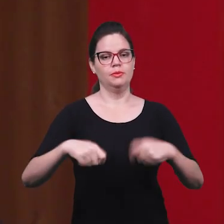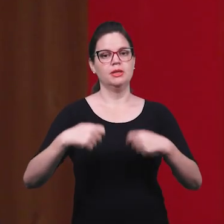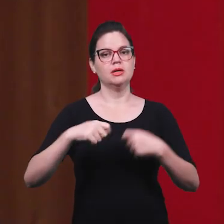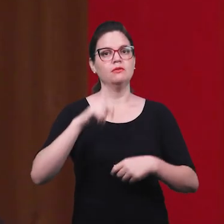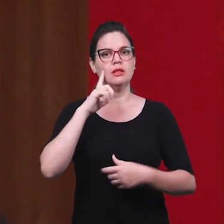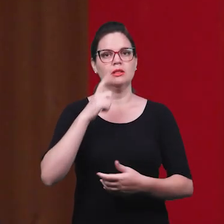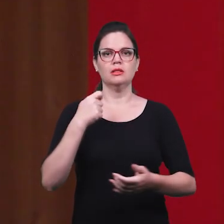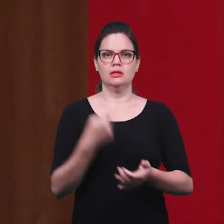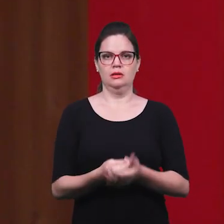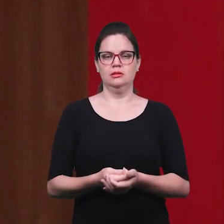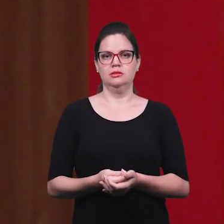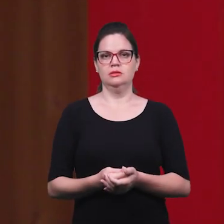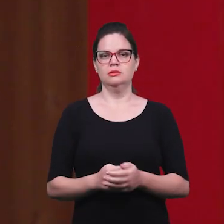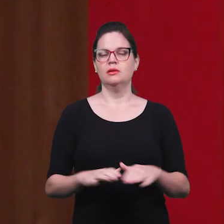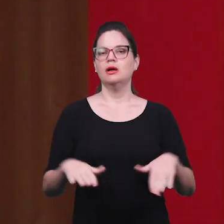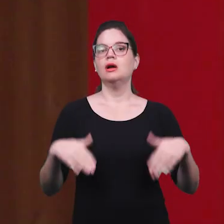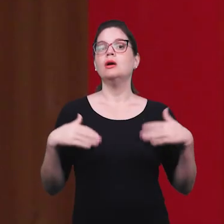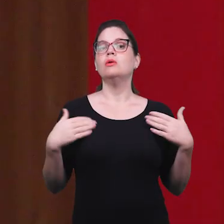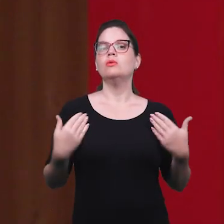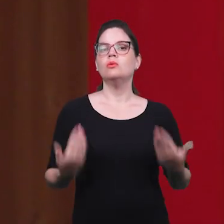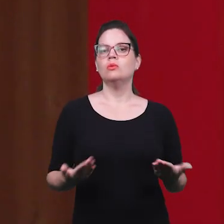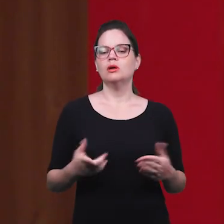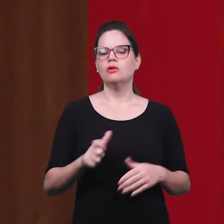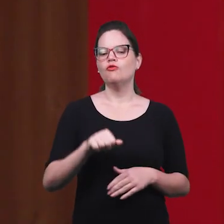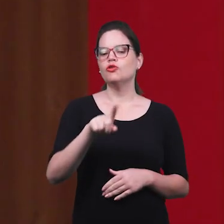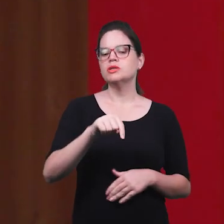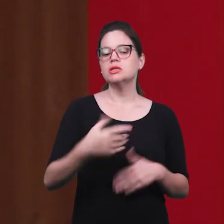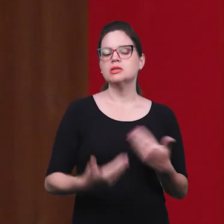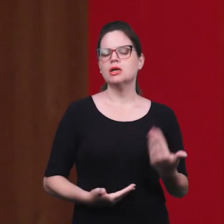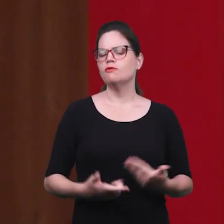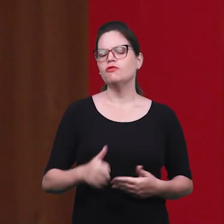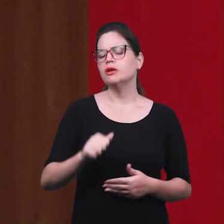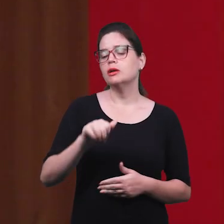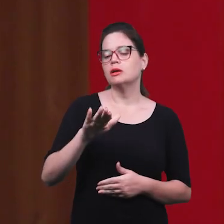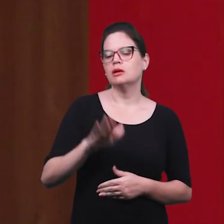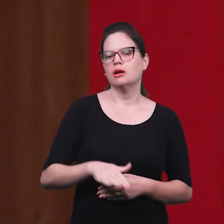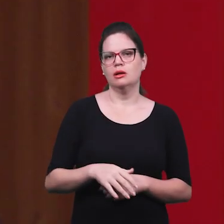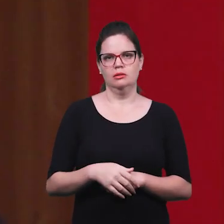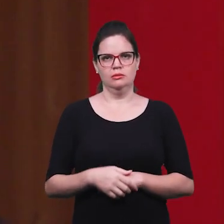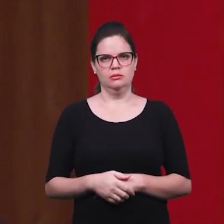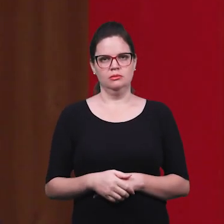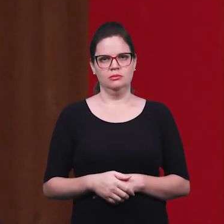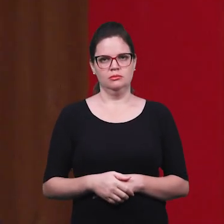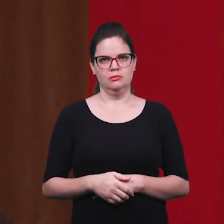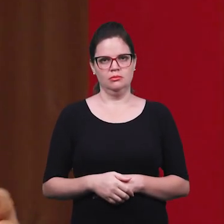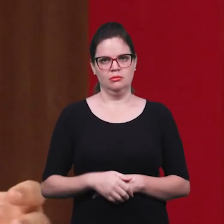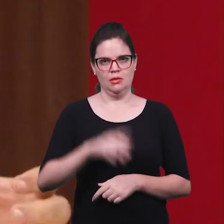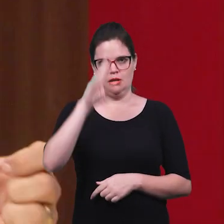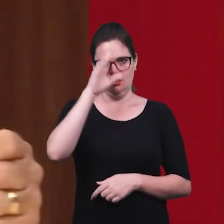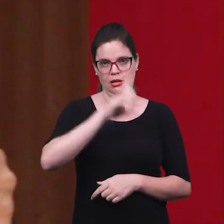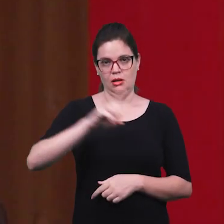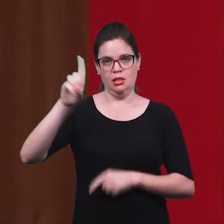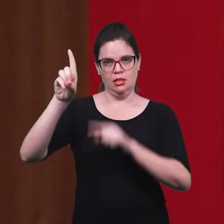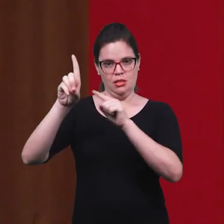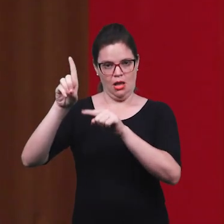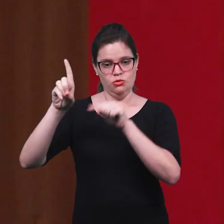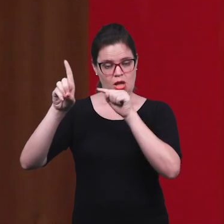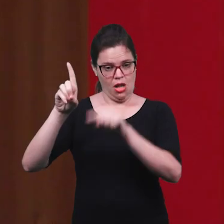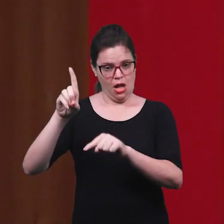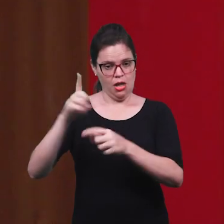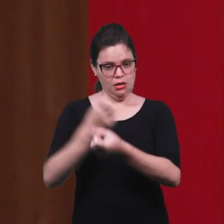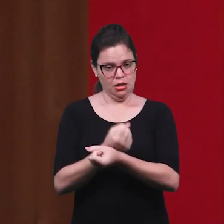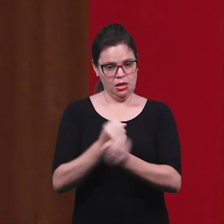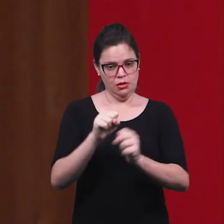fazer. Qual Deus eles iriam servir? O Deus de Israel, o Deus que os tirou com